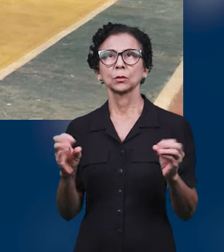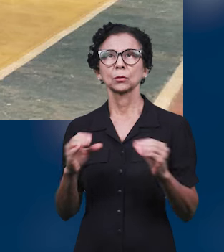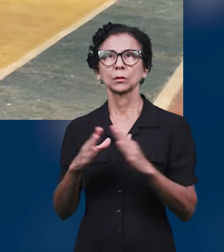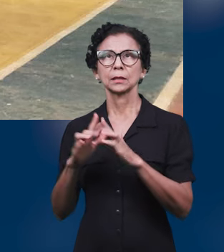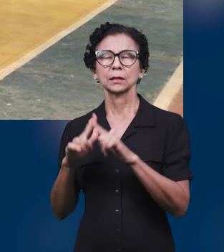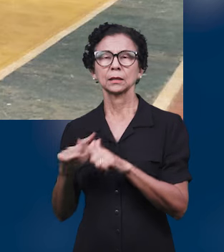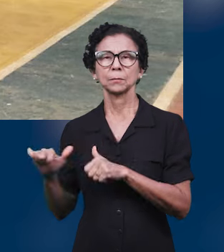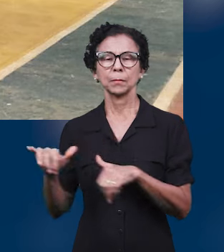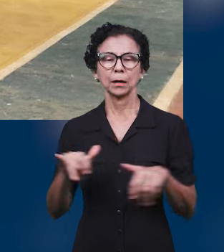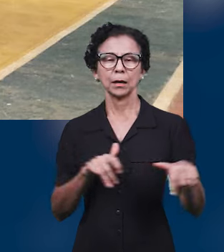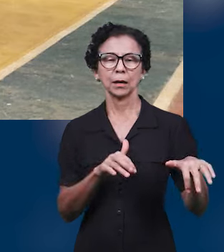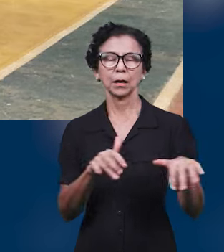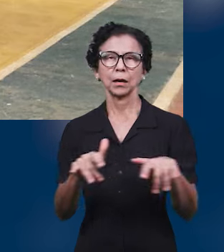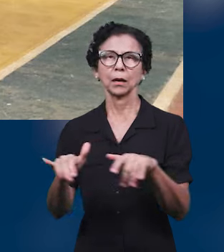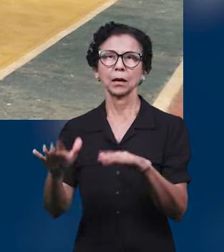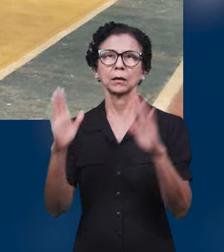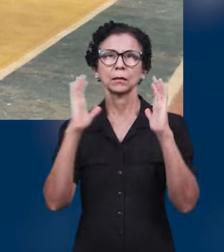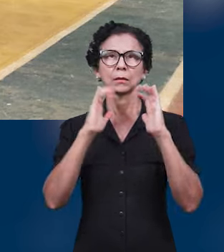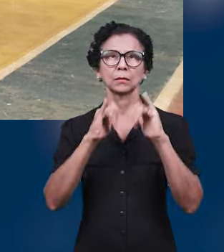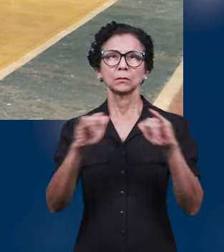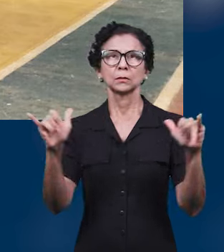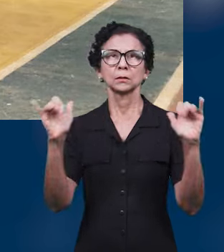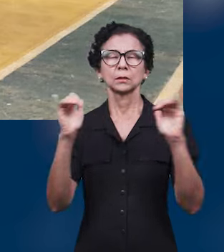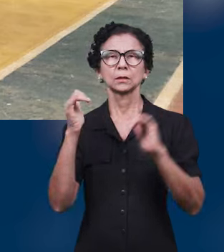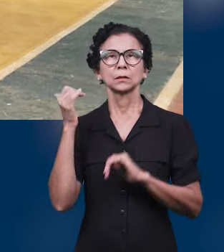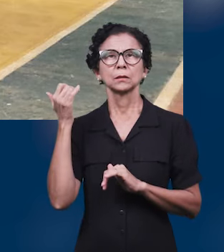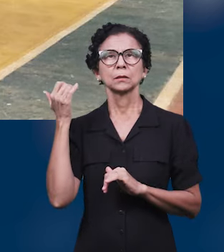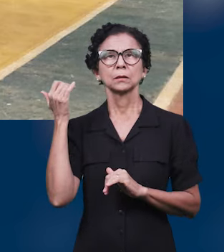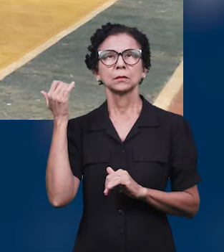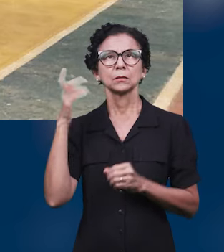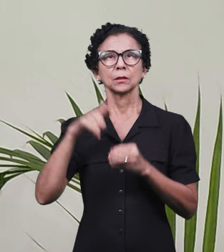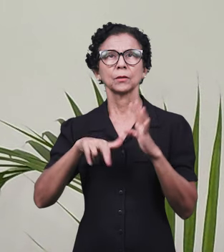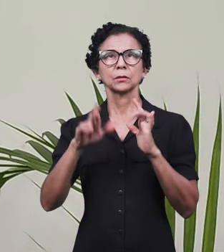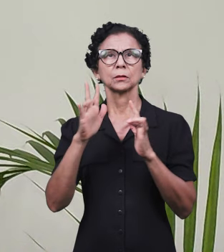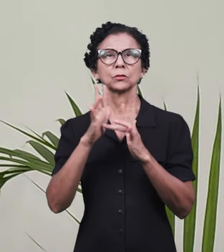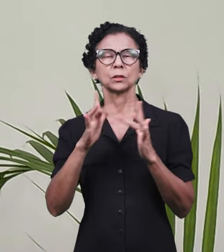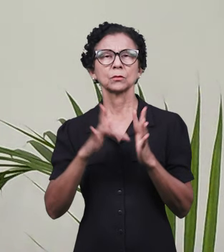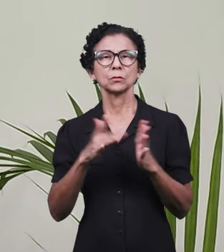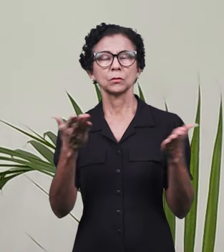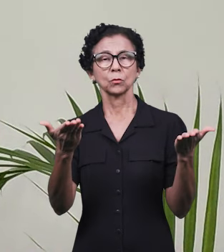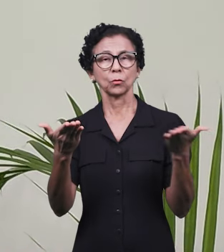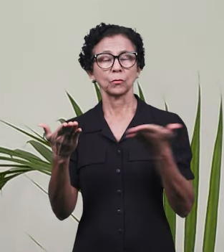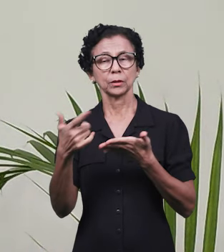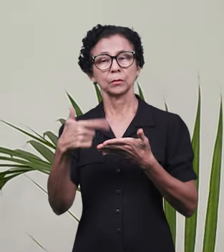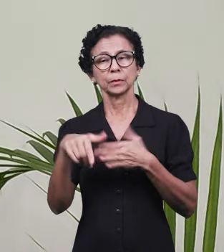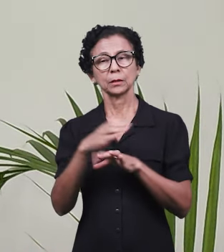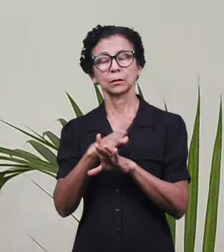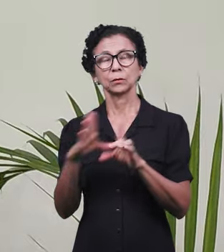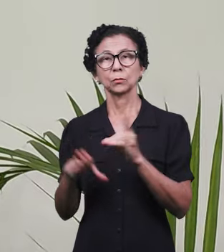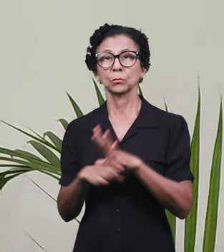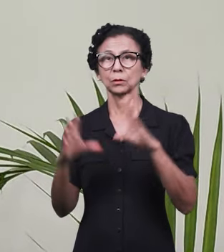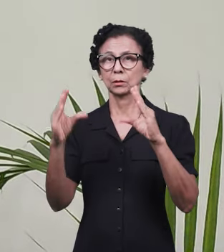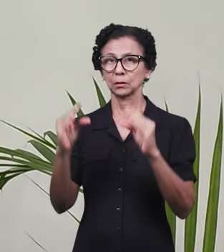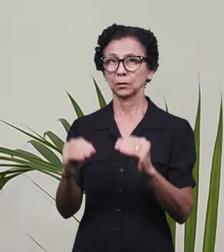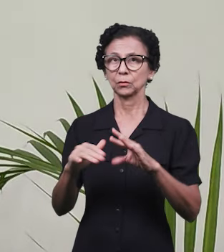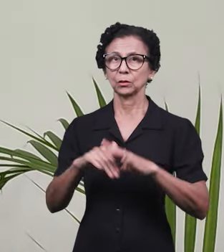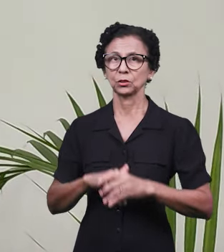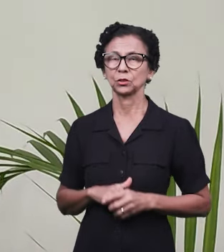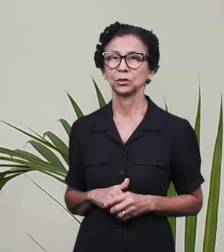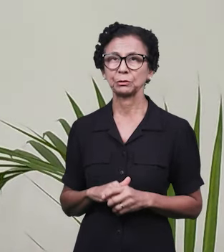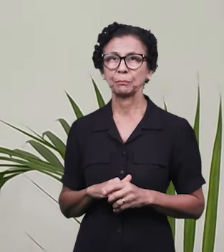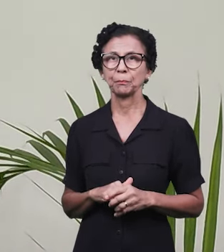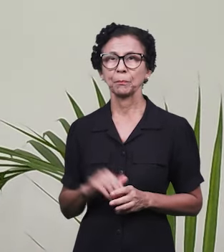aos visitantes. O Senhor operou uma bênção maravilhosa, falando ao coração de muitos e concedendo grandes experiências. A nossa irmã